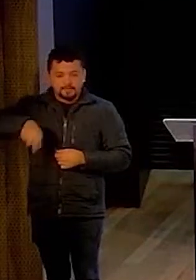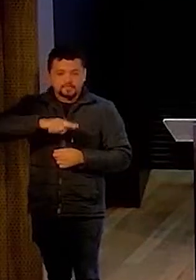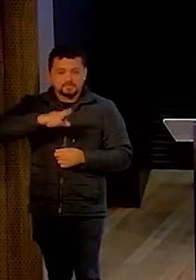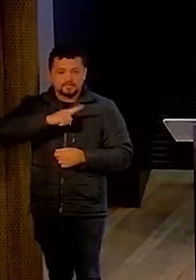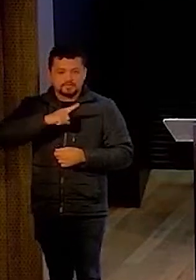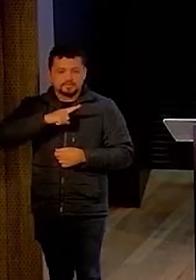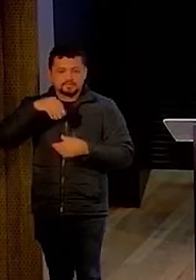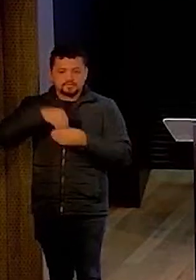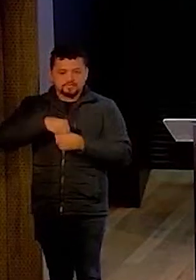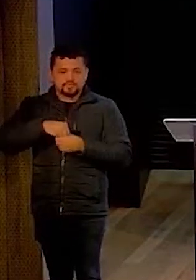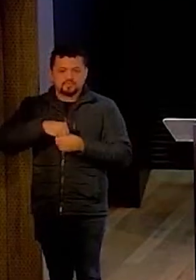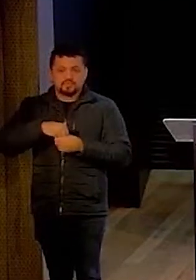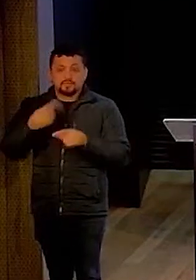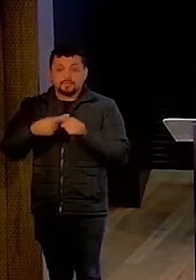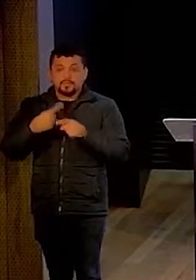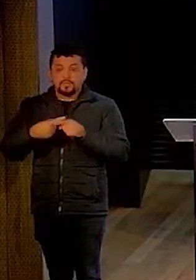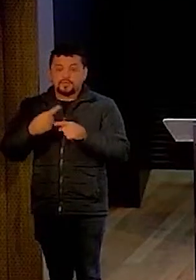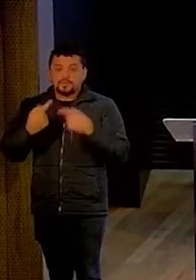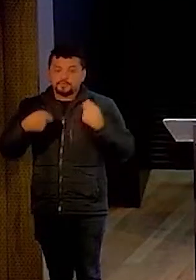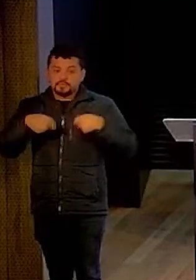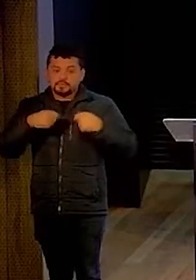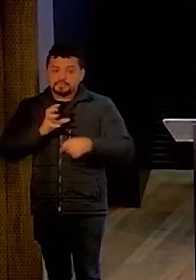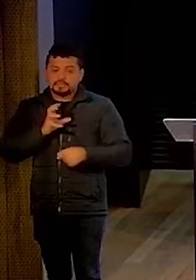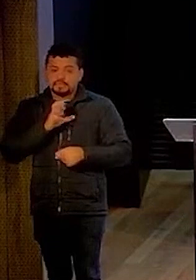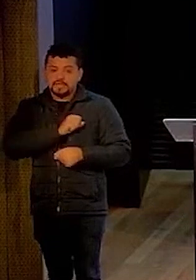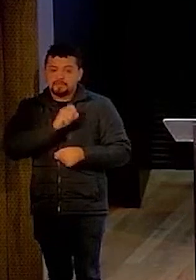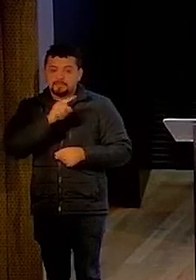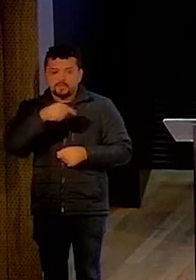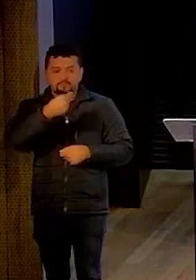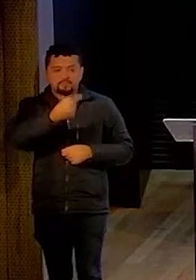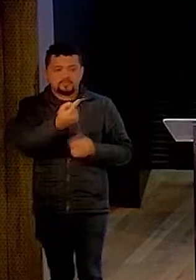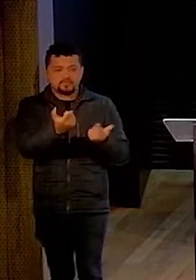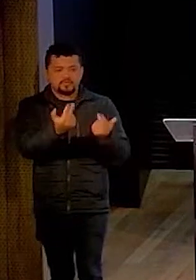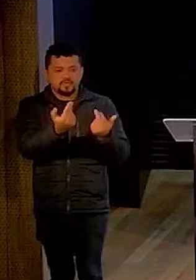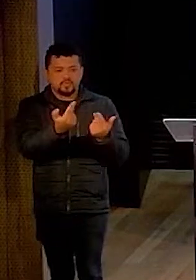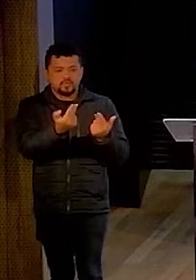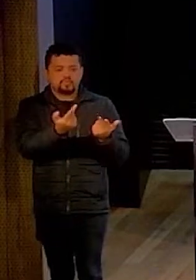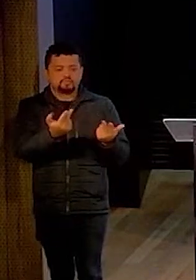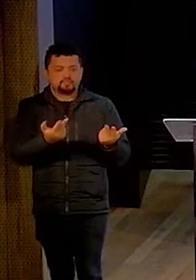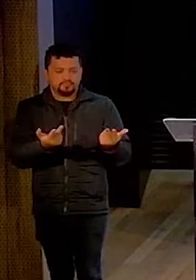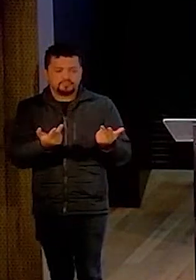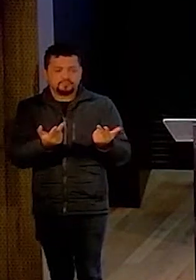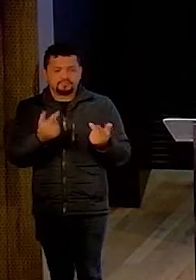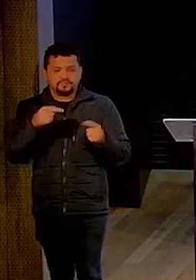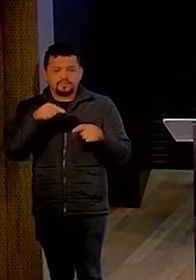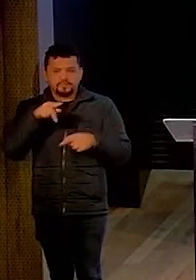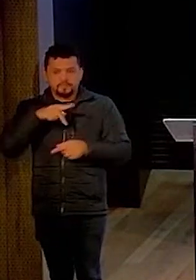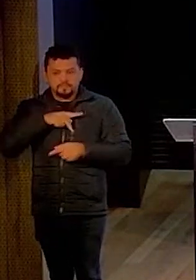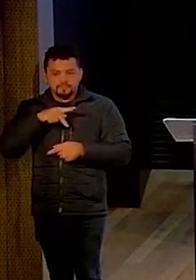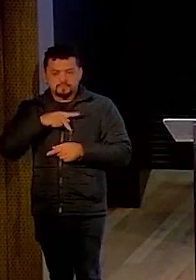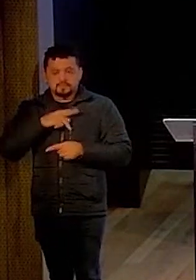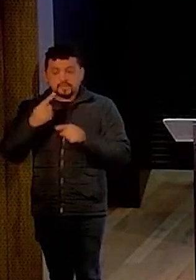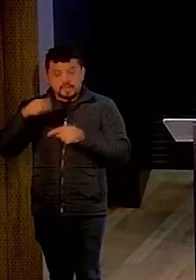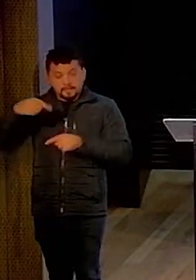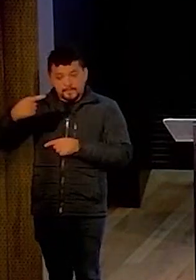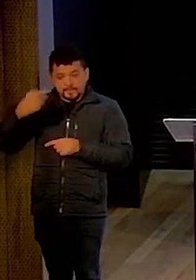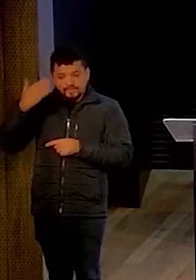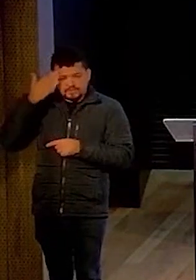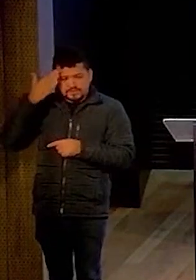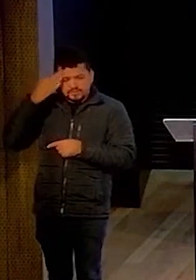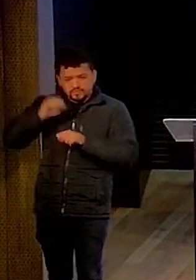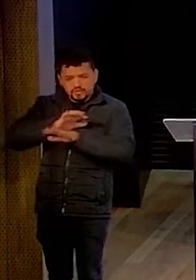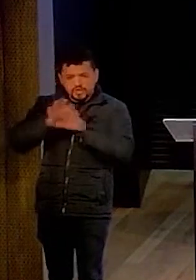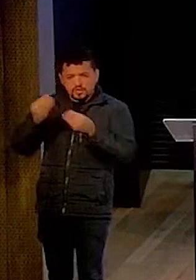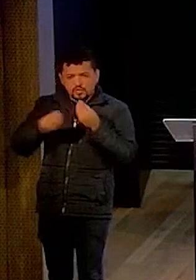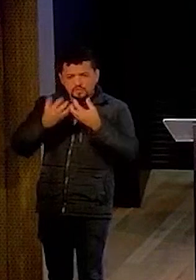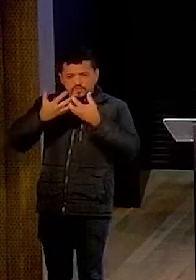palavra amar o próximo como a ti mesmo quando eu entendi isso dentro da Fazenda Esperança